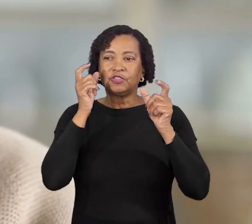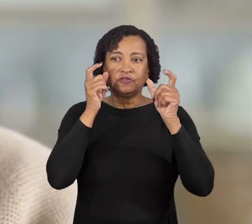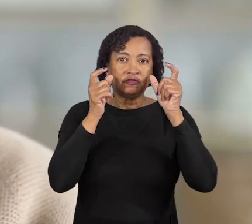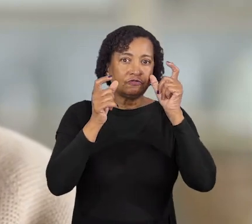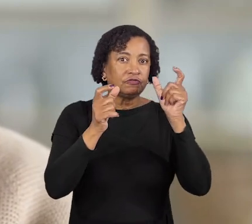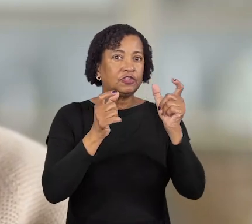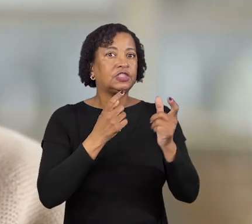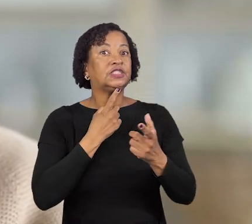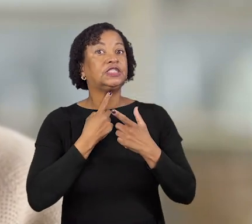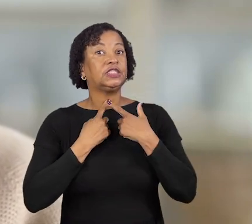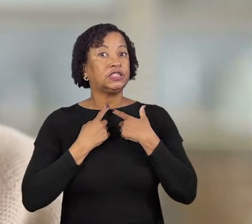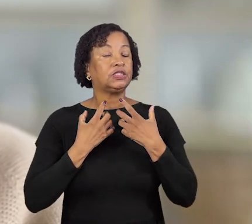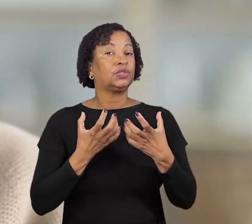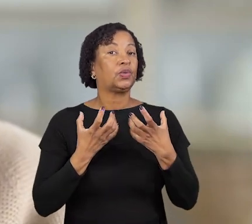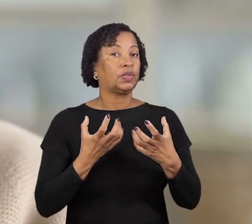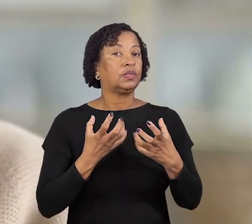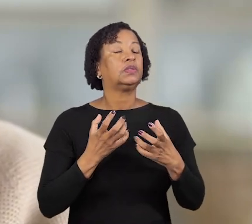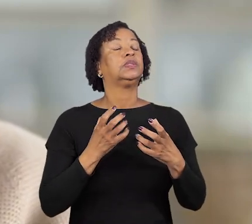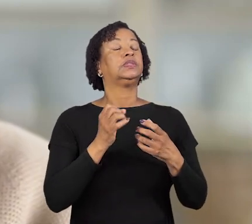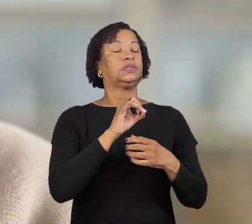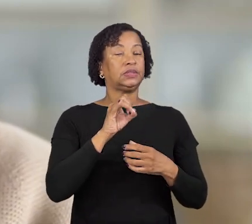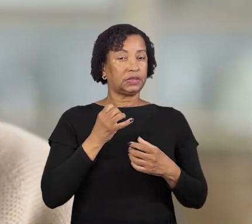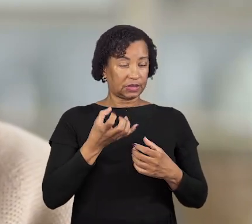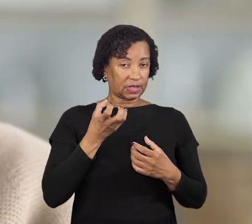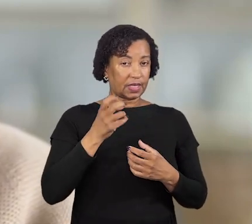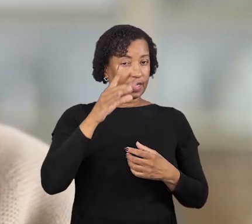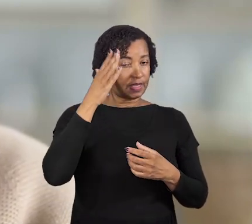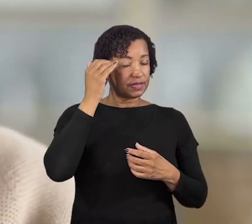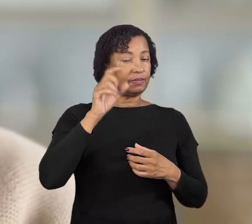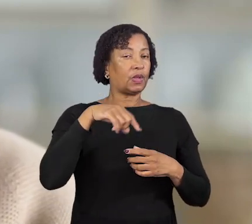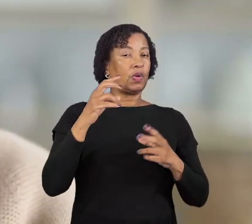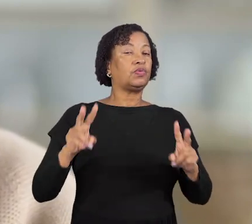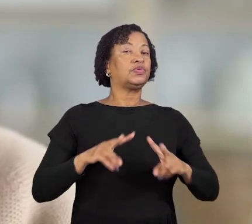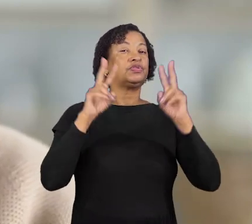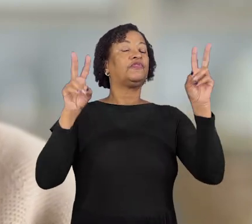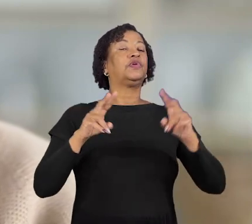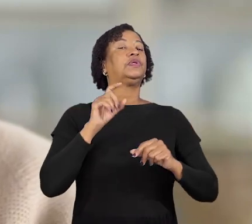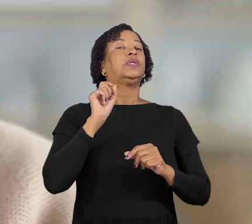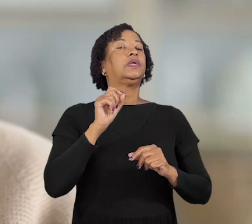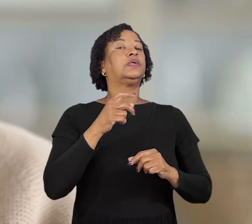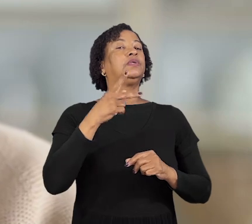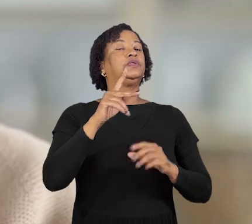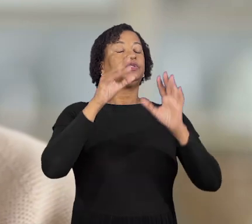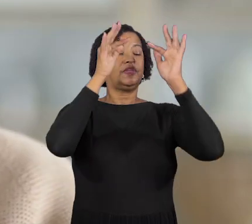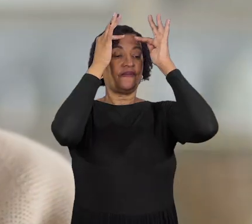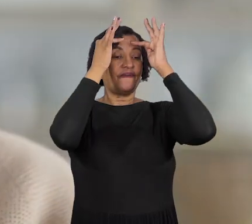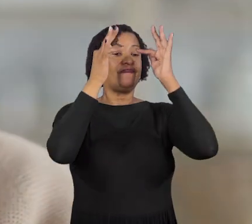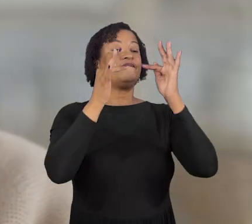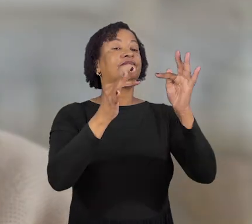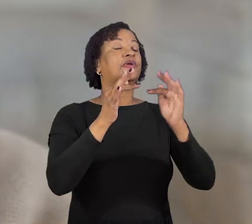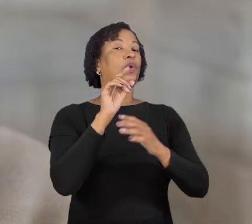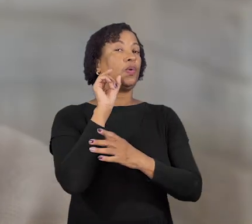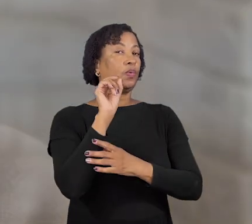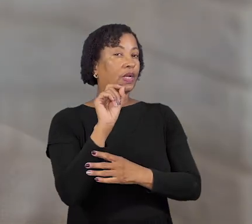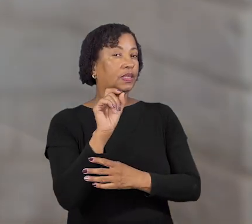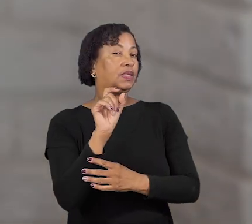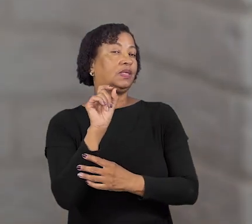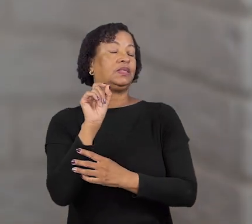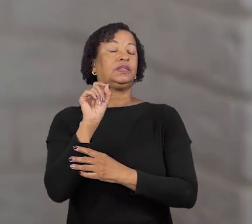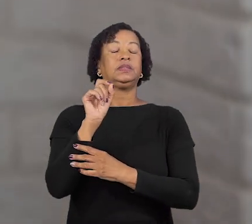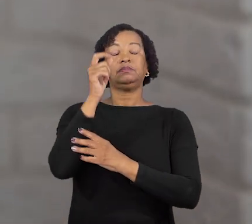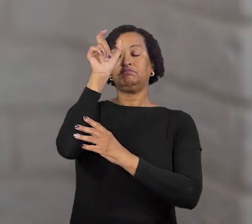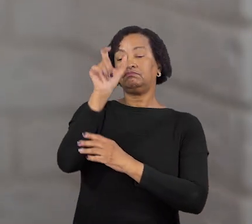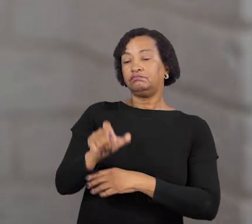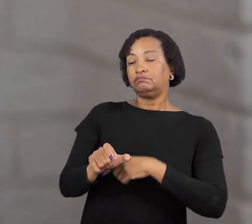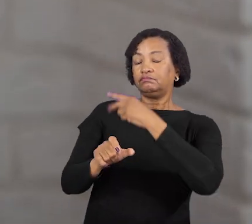quer saber quais são seus valores, reflita sobre a quem ou a que você dedica fidelidade. O que